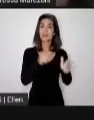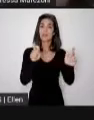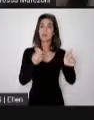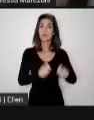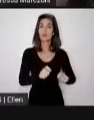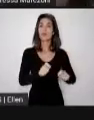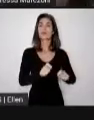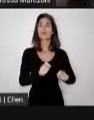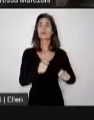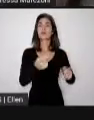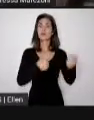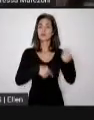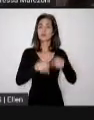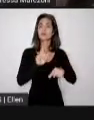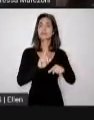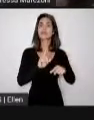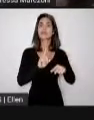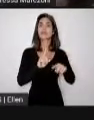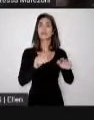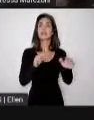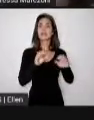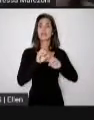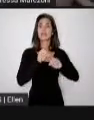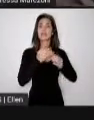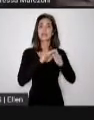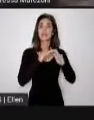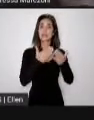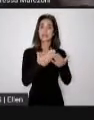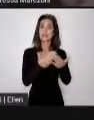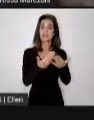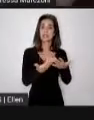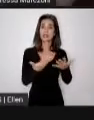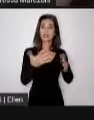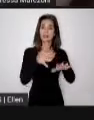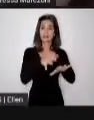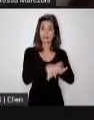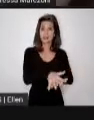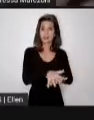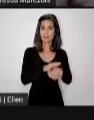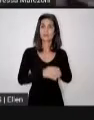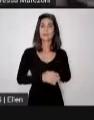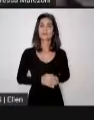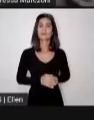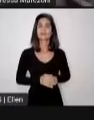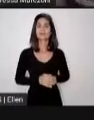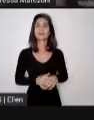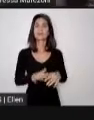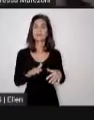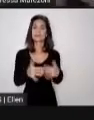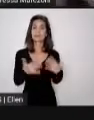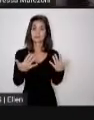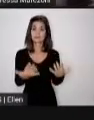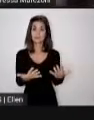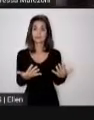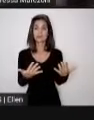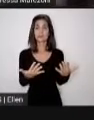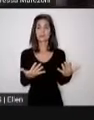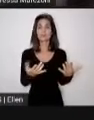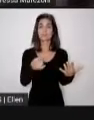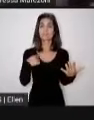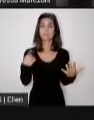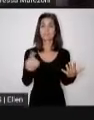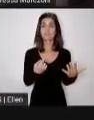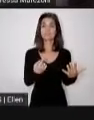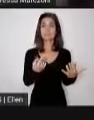escolas inclusivas, sistemas e redes inclusivos. Bom, então, a gente foi vendo o